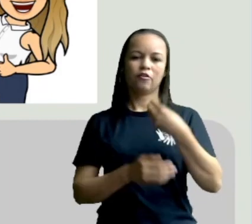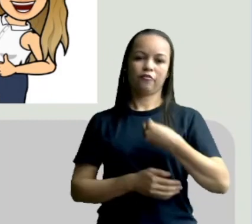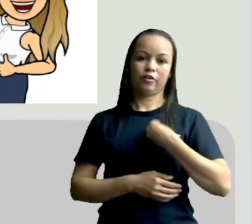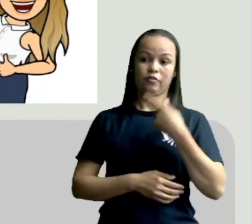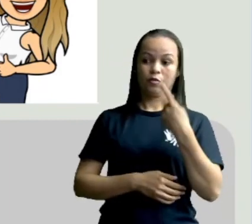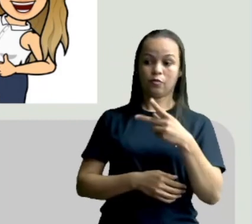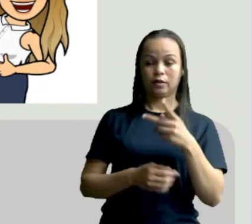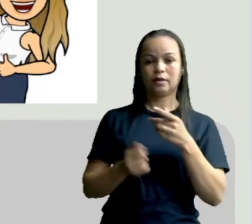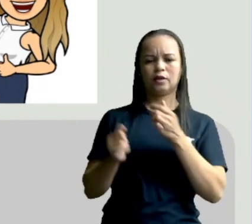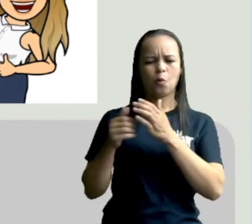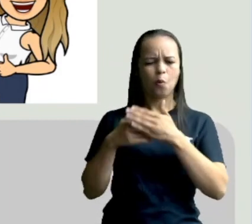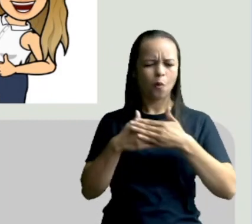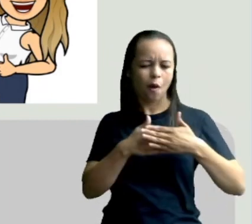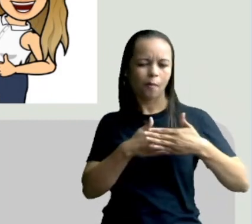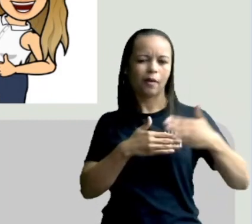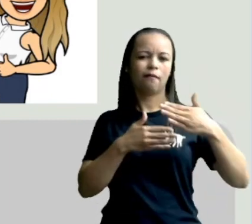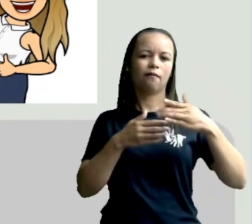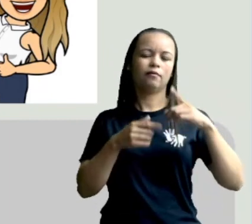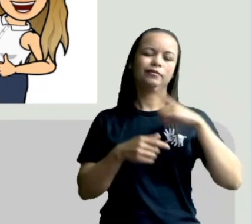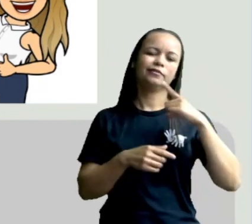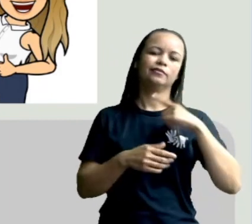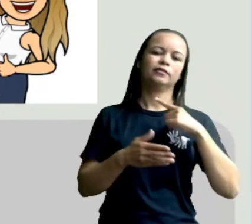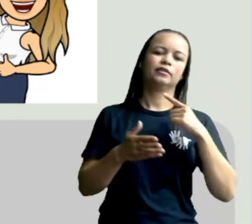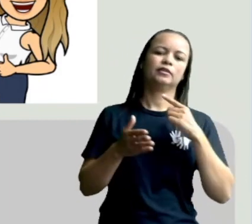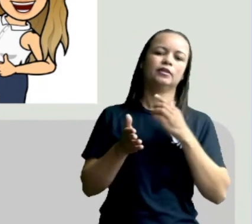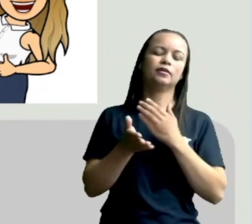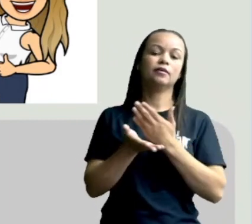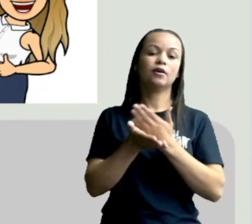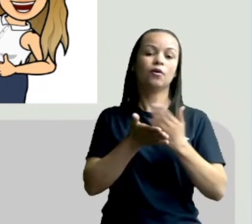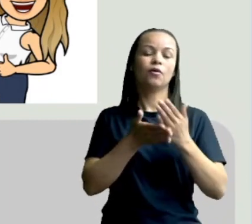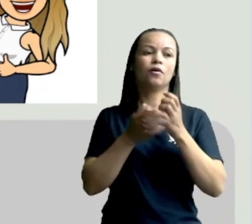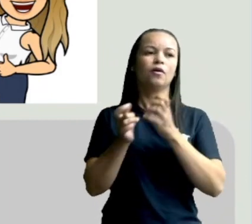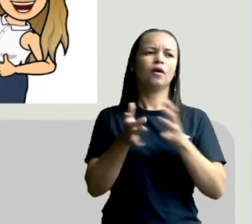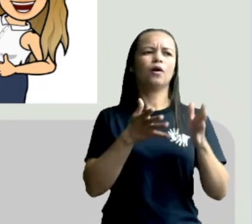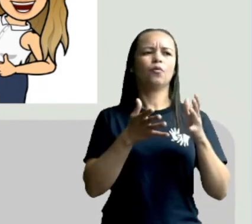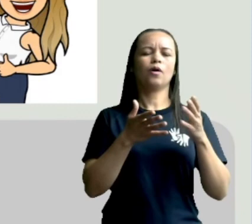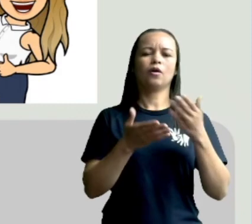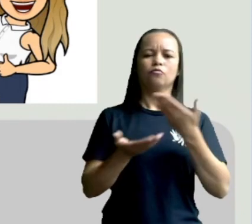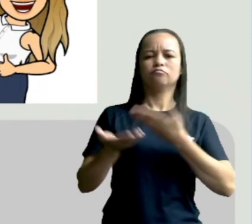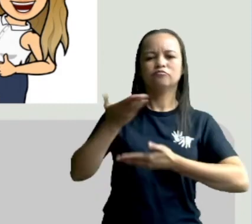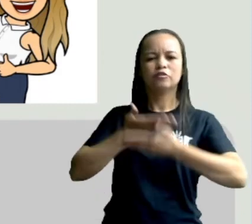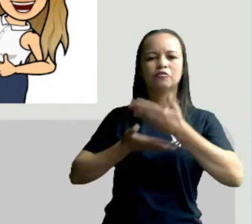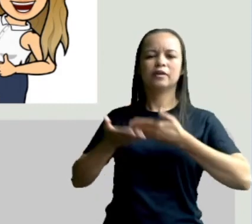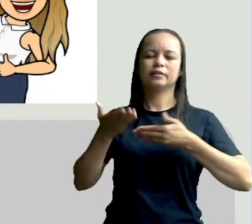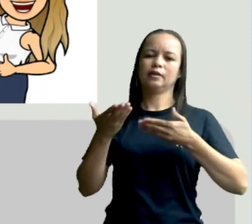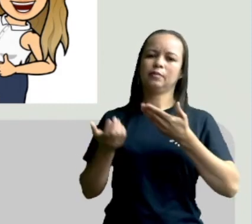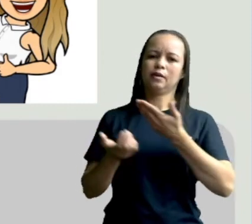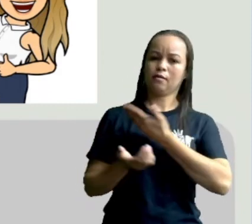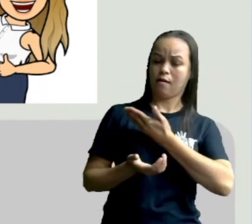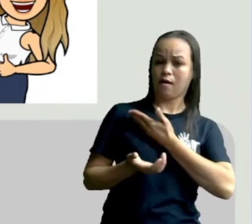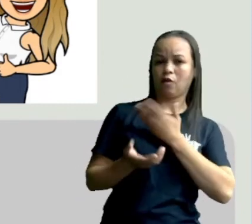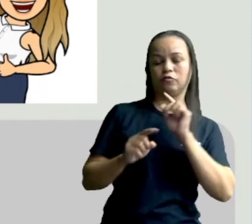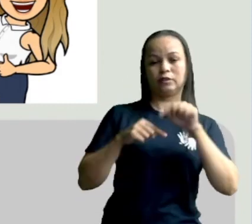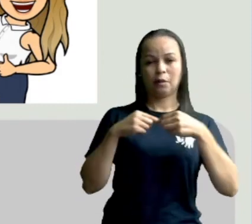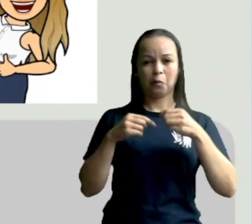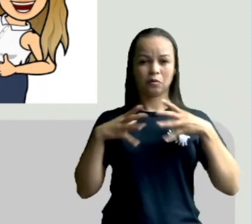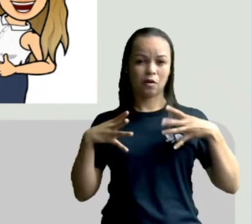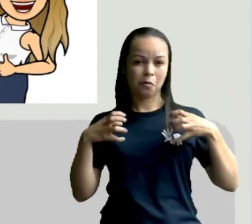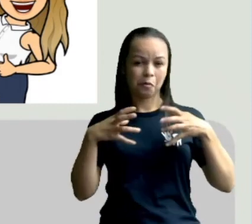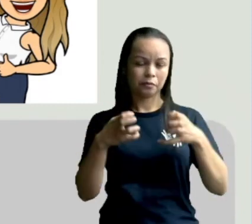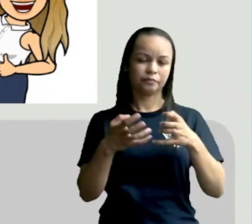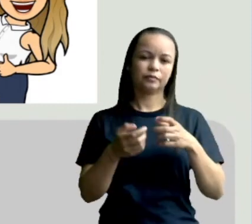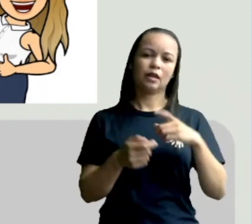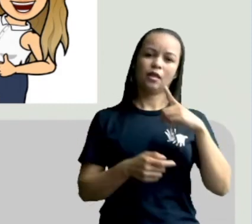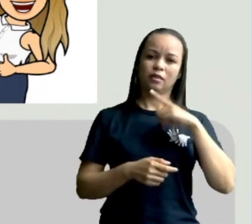indígenas. No começo, eles tinham uma convivência amigável, mas depois começou a entrar em conflitos. Teve também